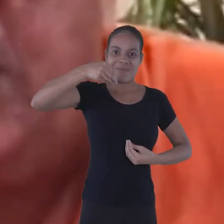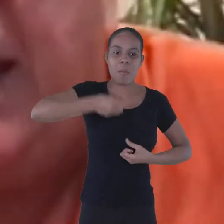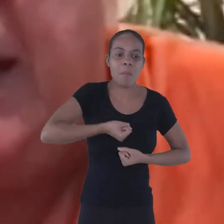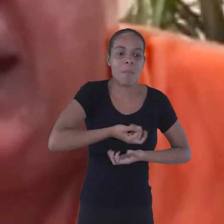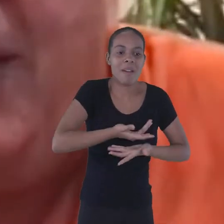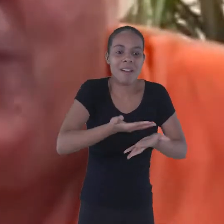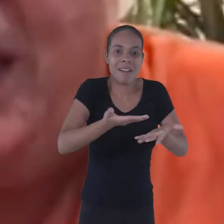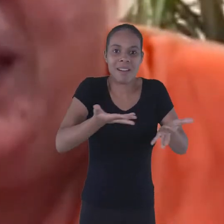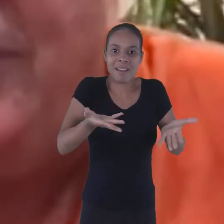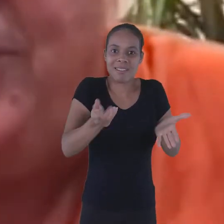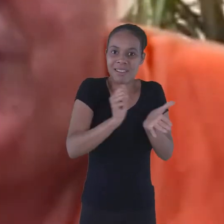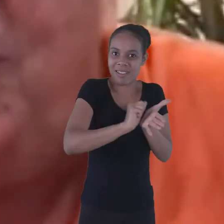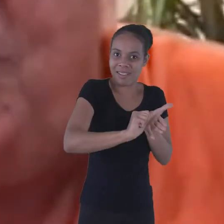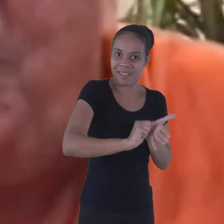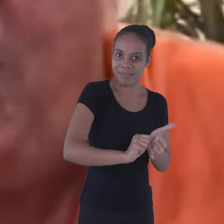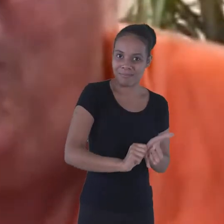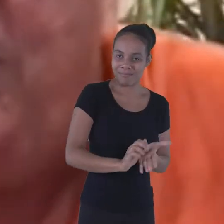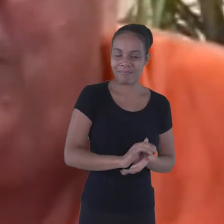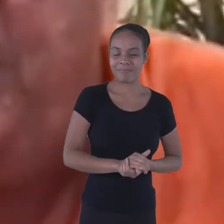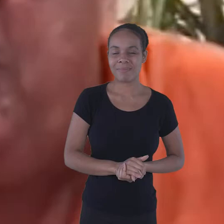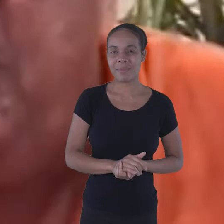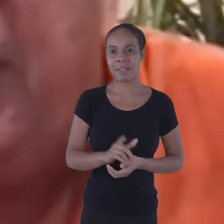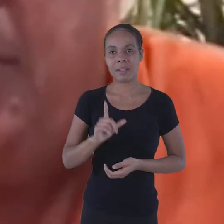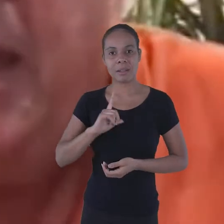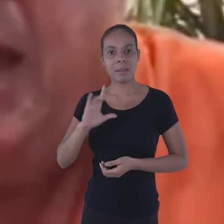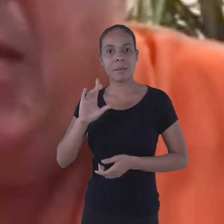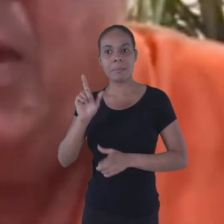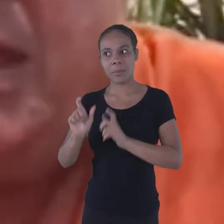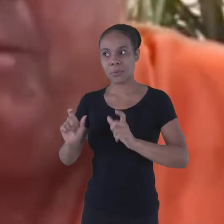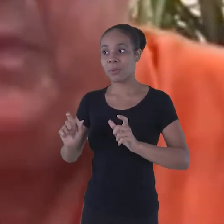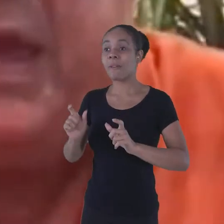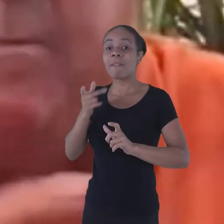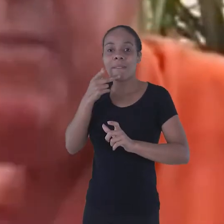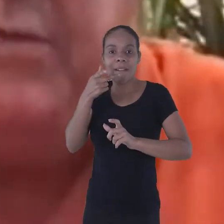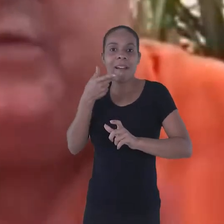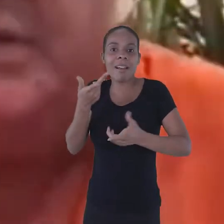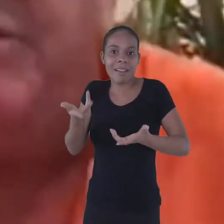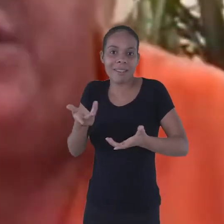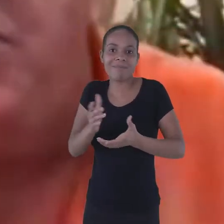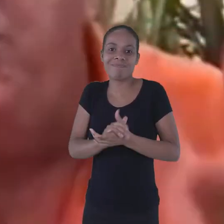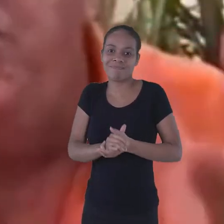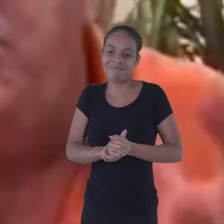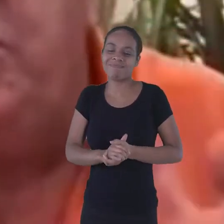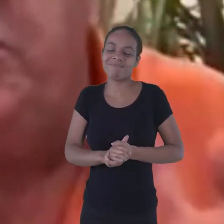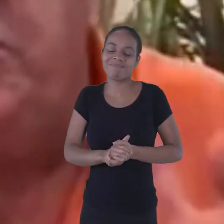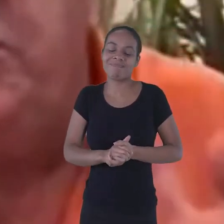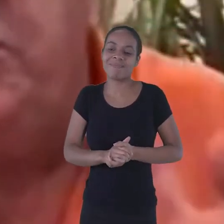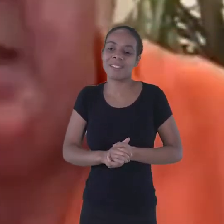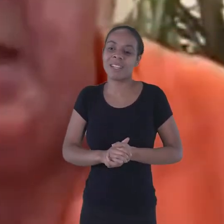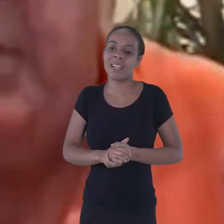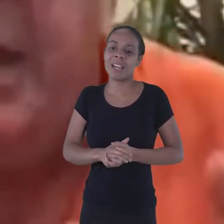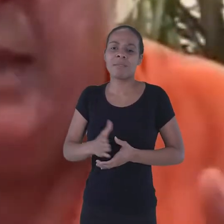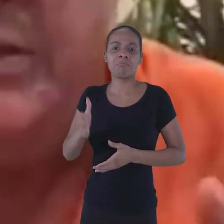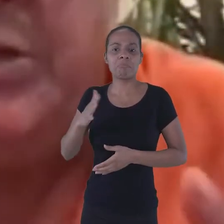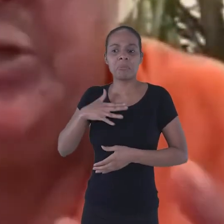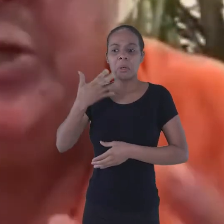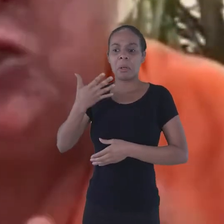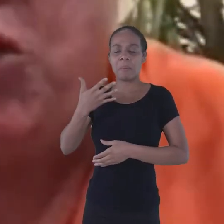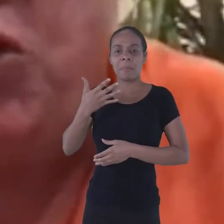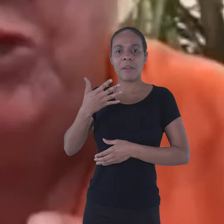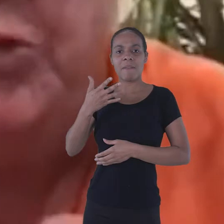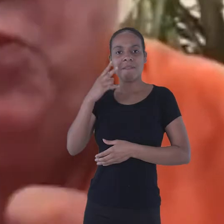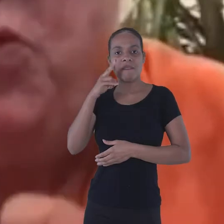o Cacá, o Graça falou, o Paulo. Olha, de repente você vê um Stepan, que a